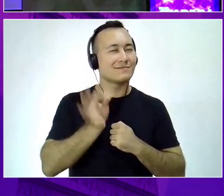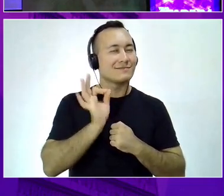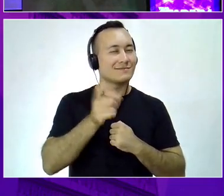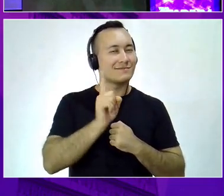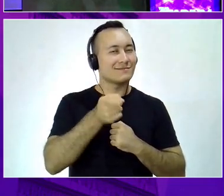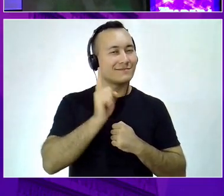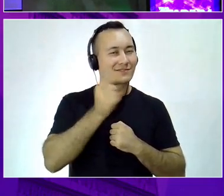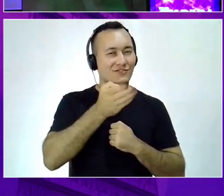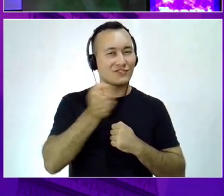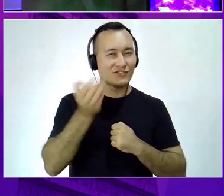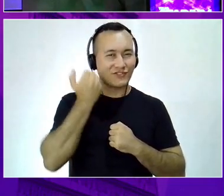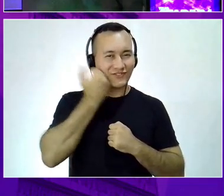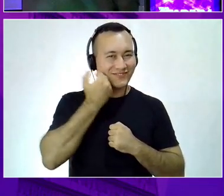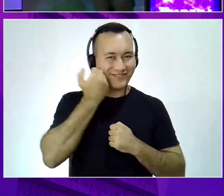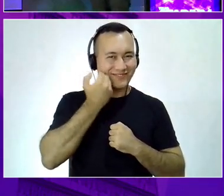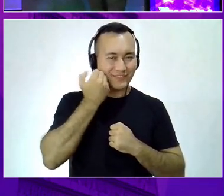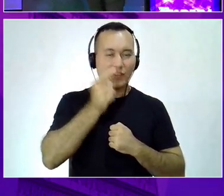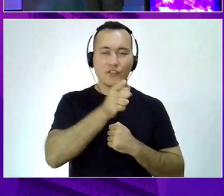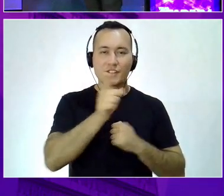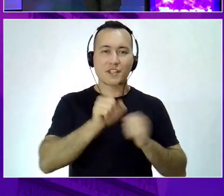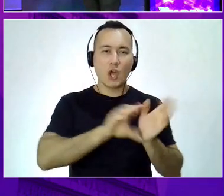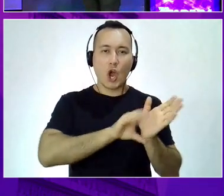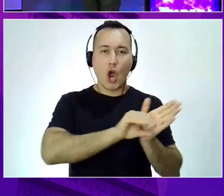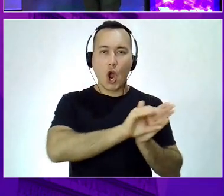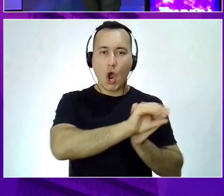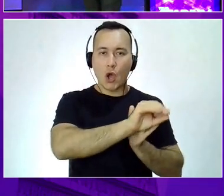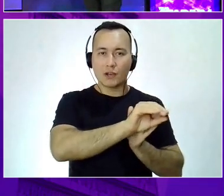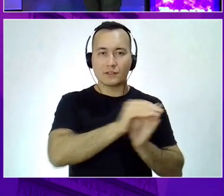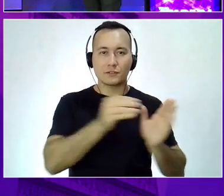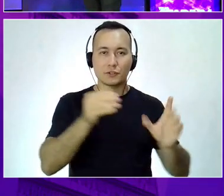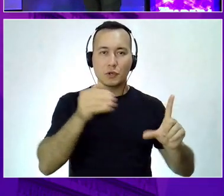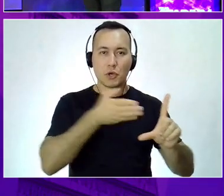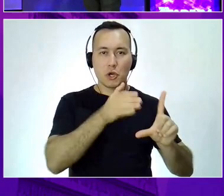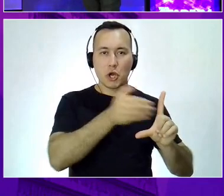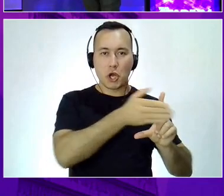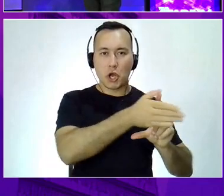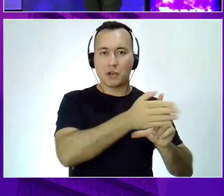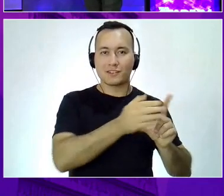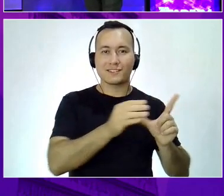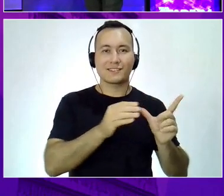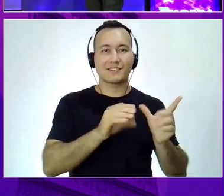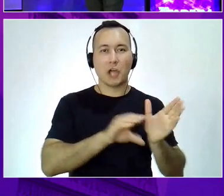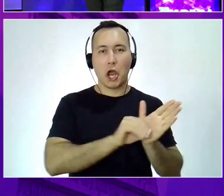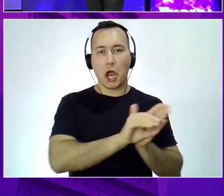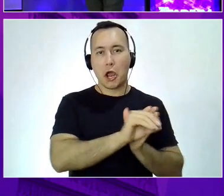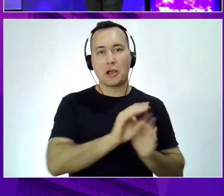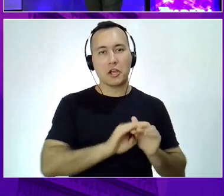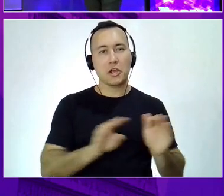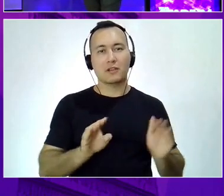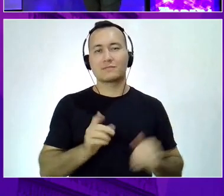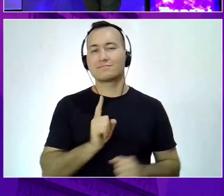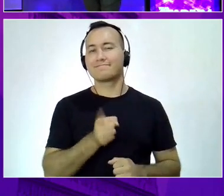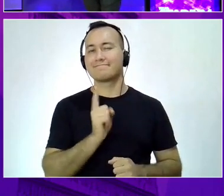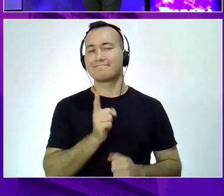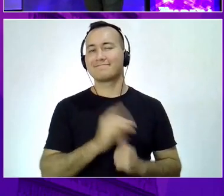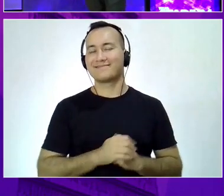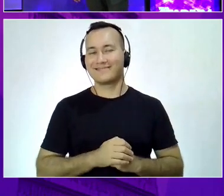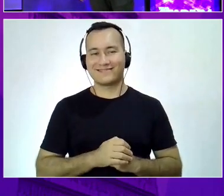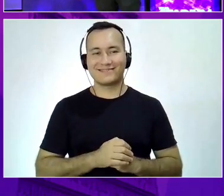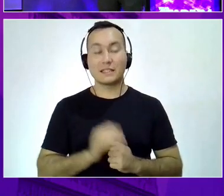ela vai usar o navegador que tem lá. Se é o Explorer, vai ser o Explorer falecido. Se